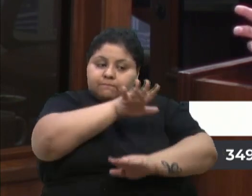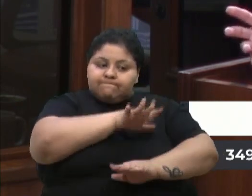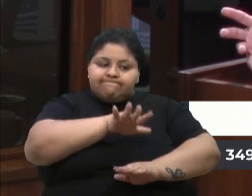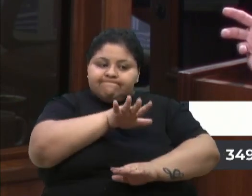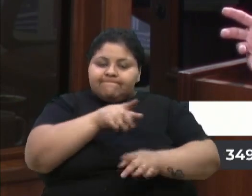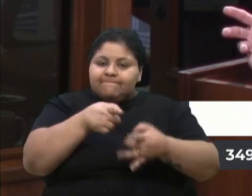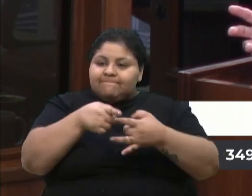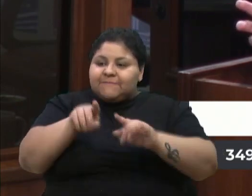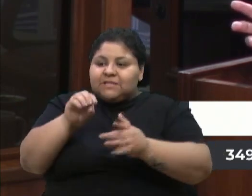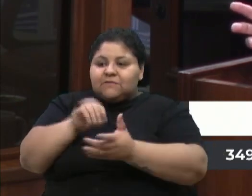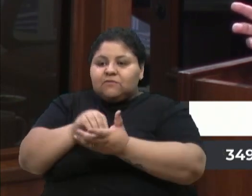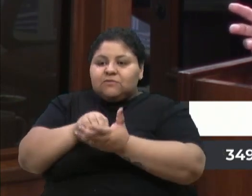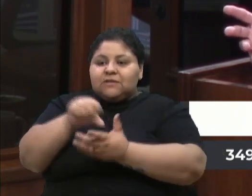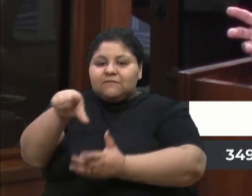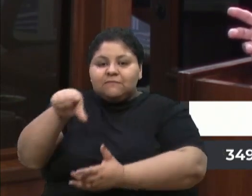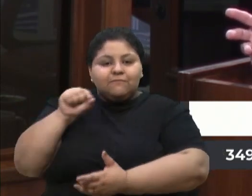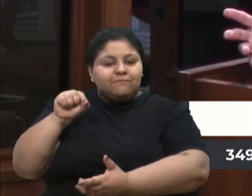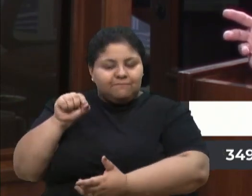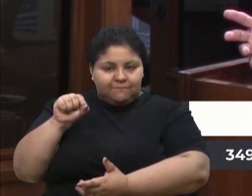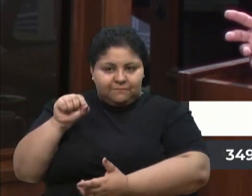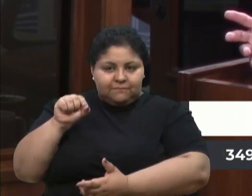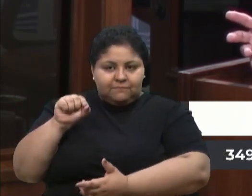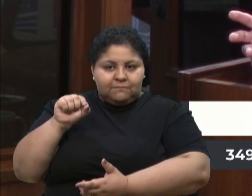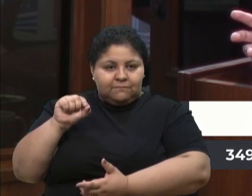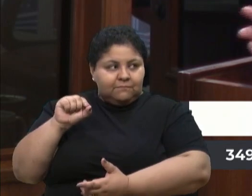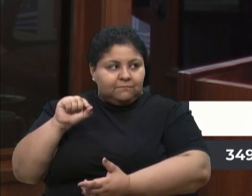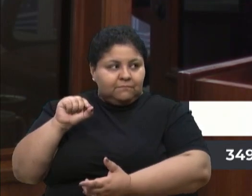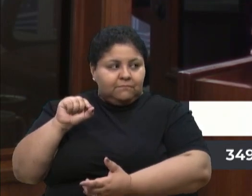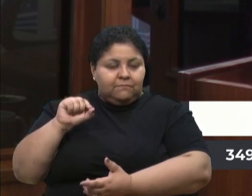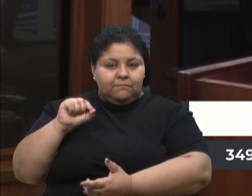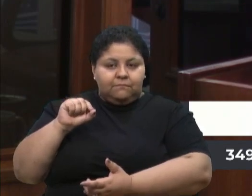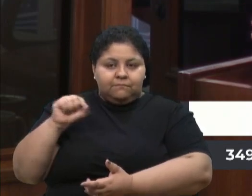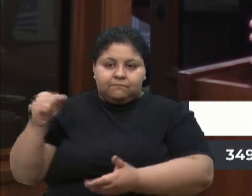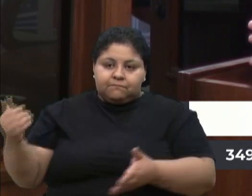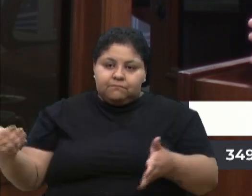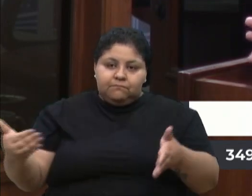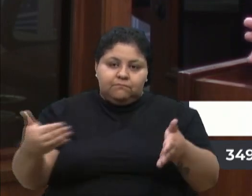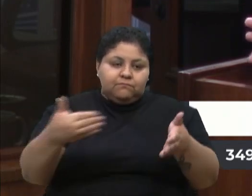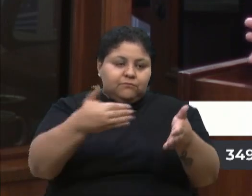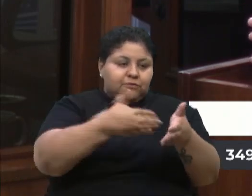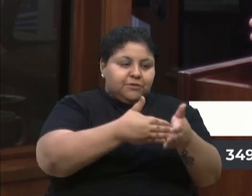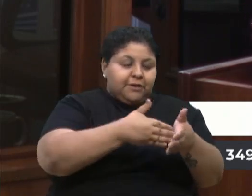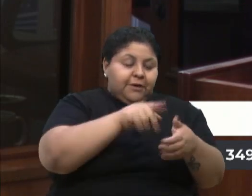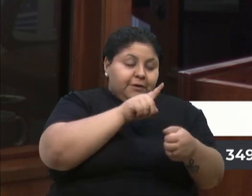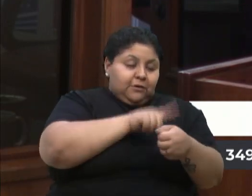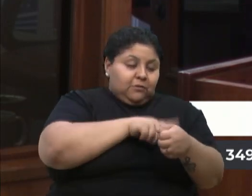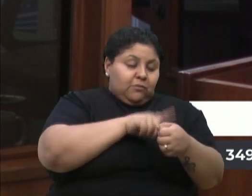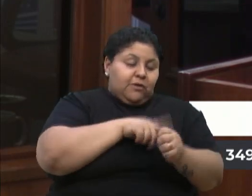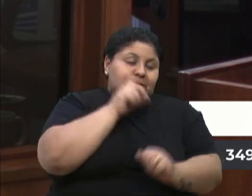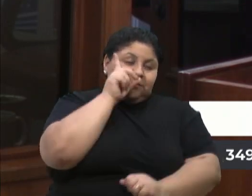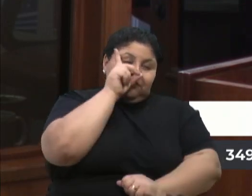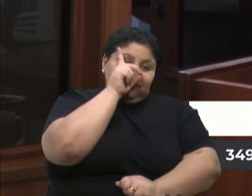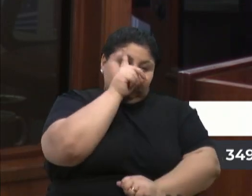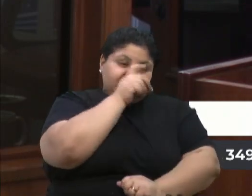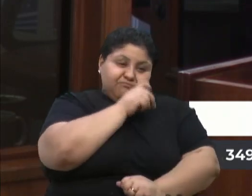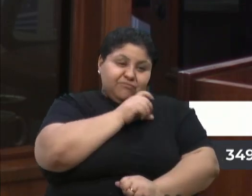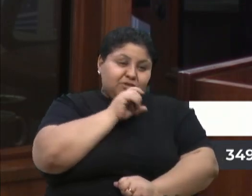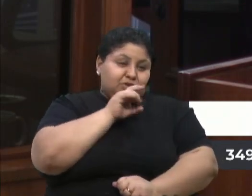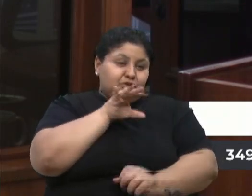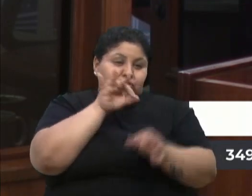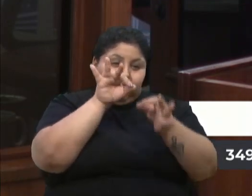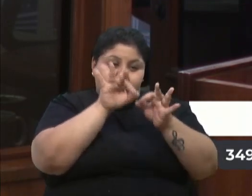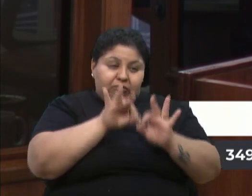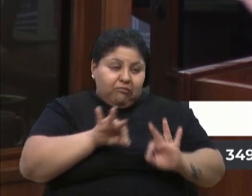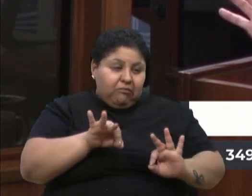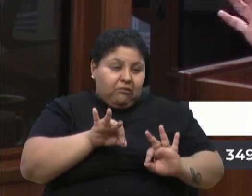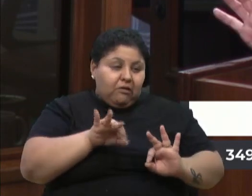opção. Não existia opção. Tu chega lá no momento difícil teu e simplesmente se apresenta lá, o